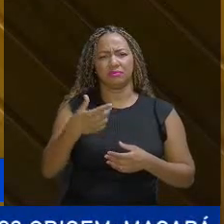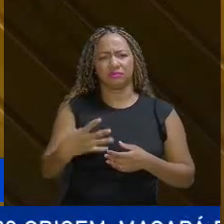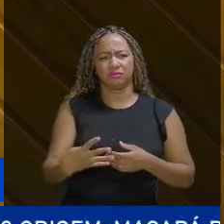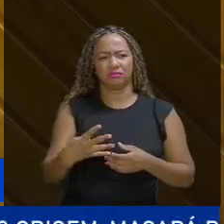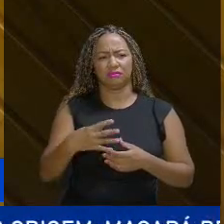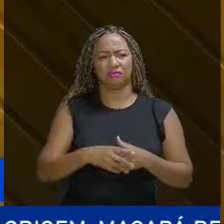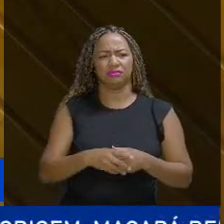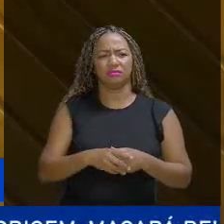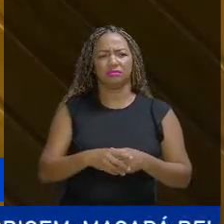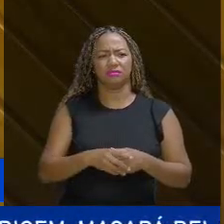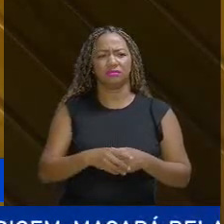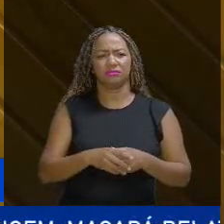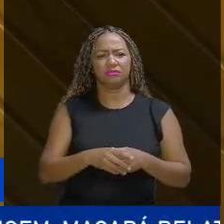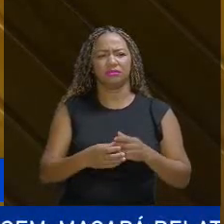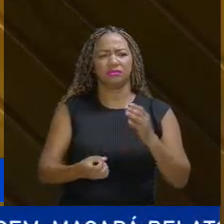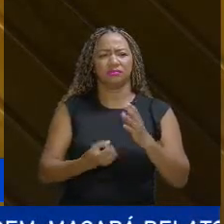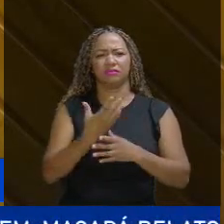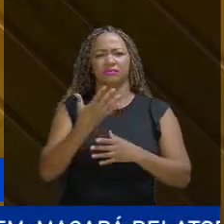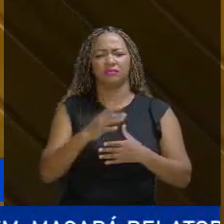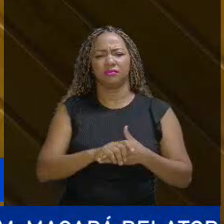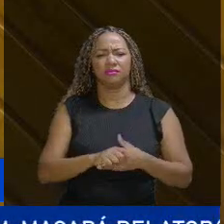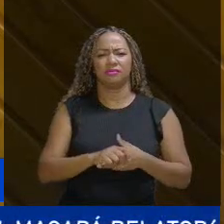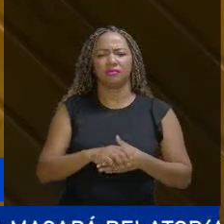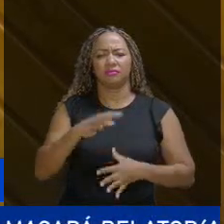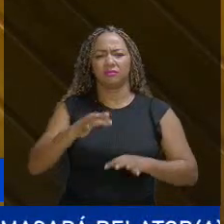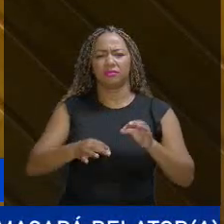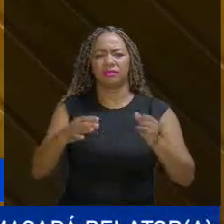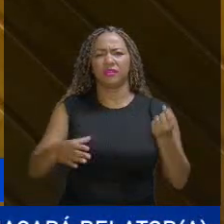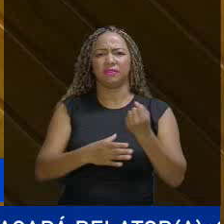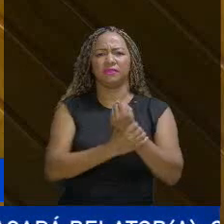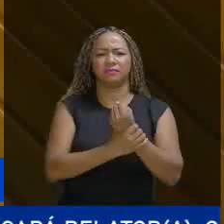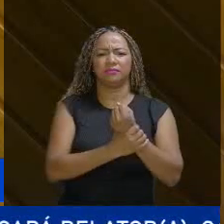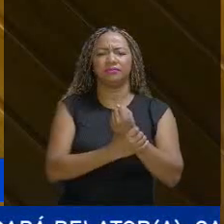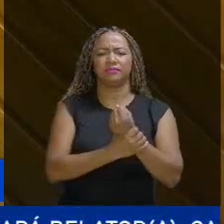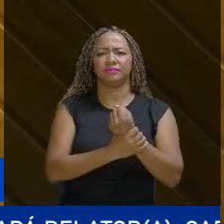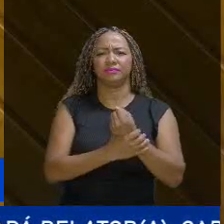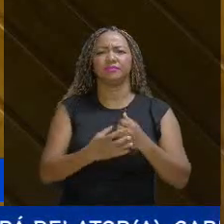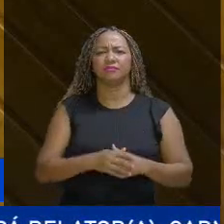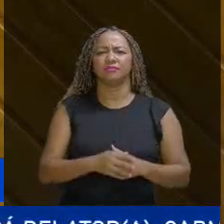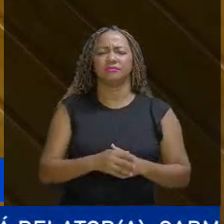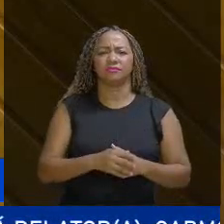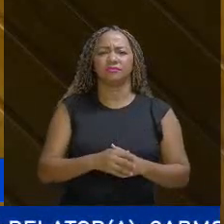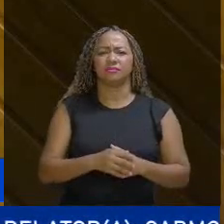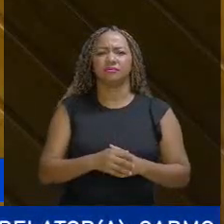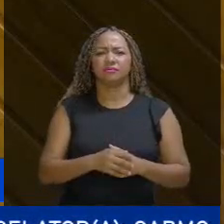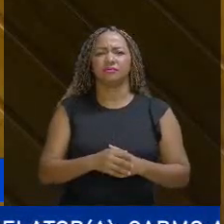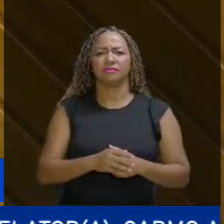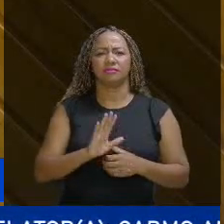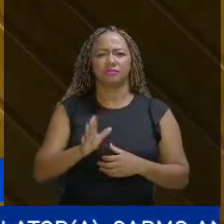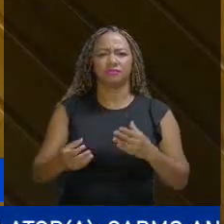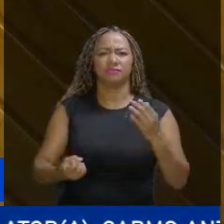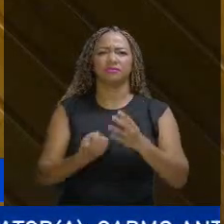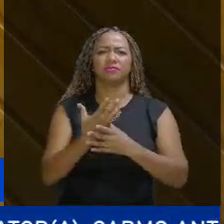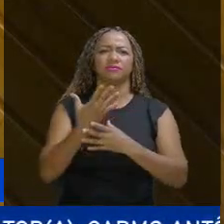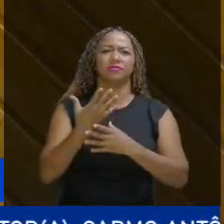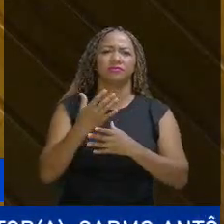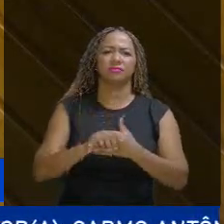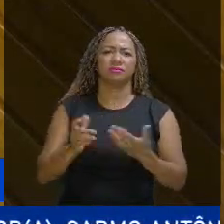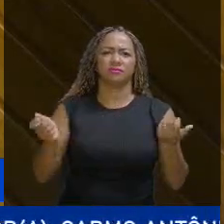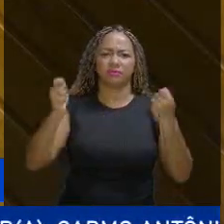2024, estabeleceu o núcleo de juiz de garantias e mais, já estabeleceu